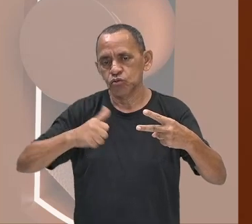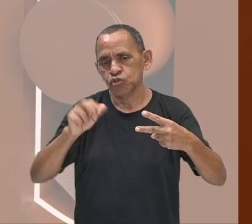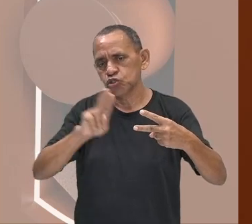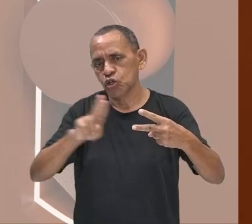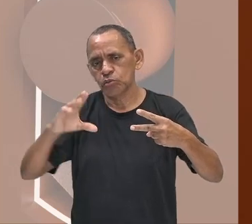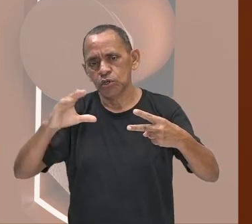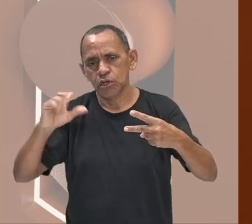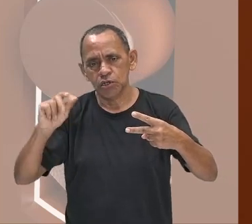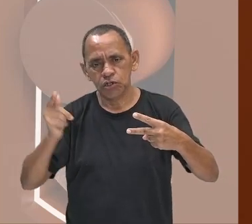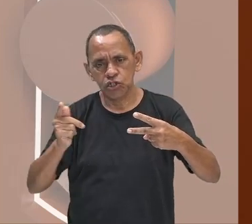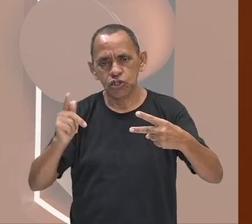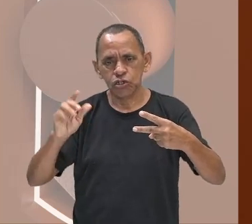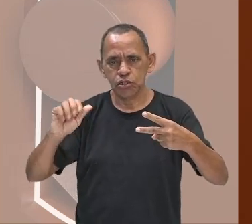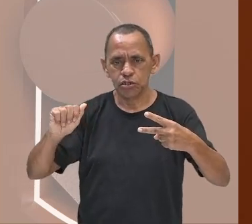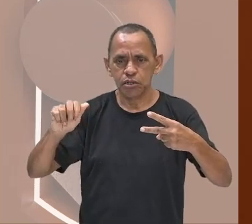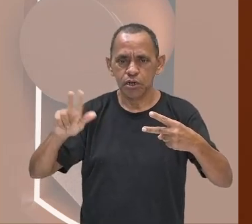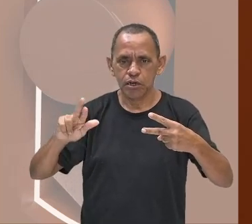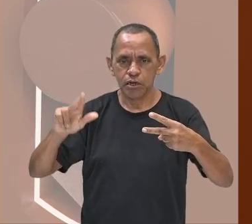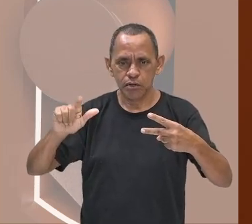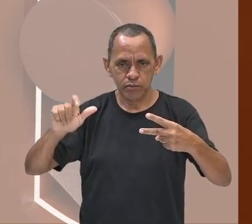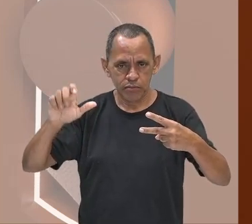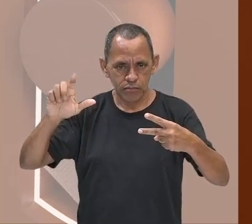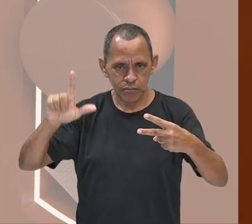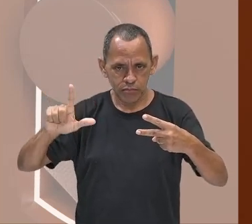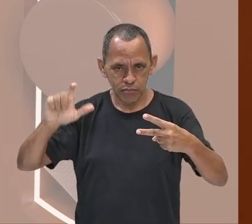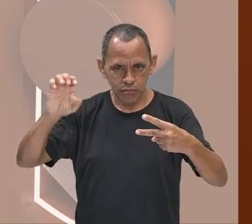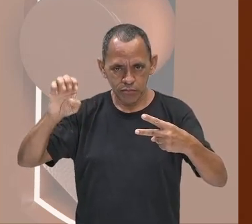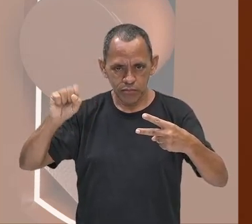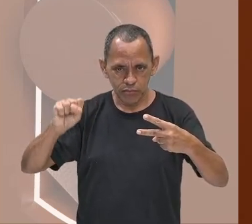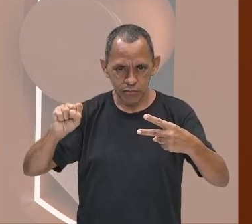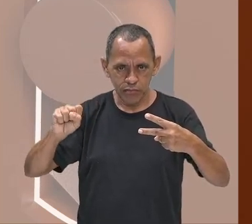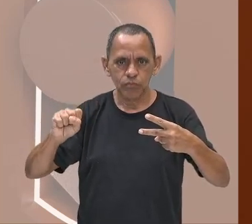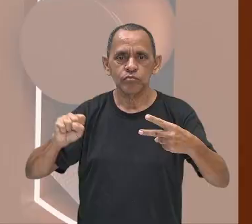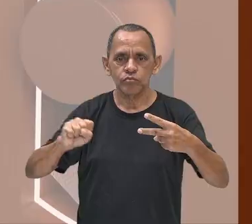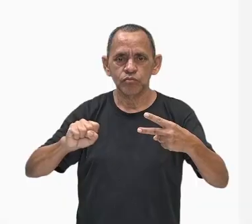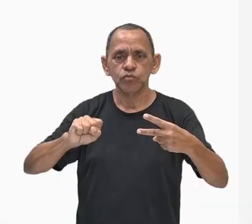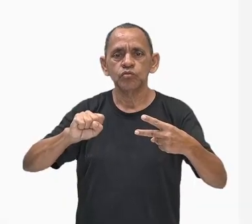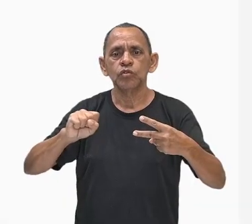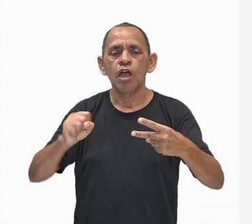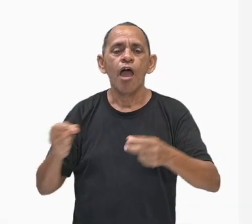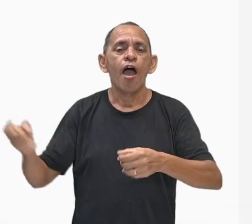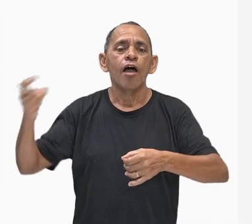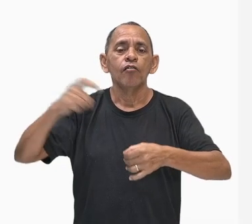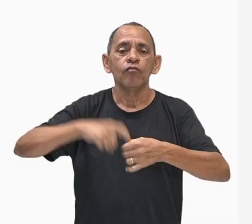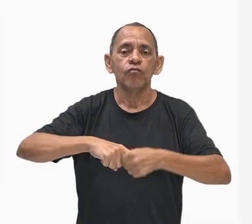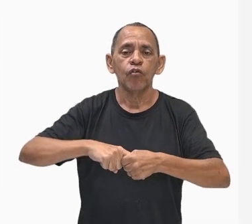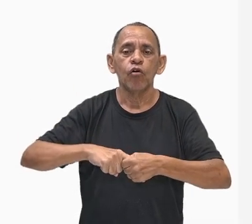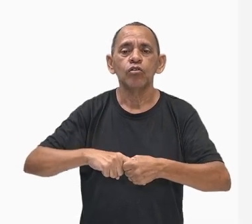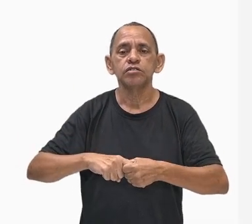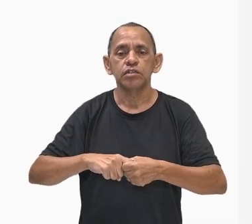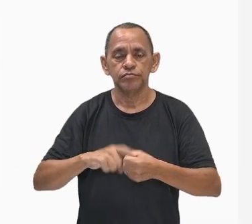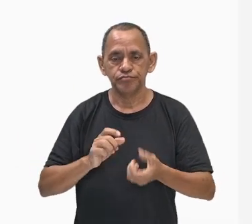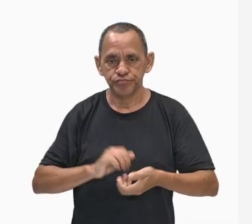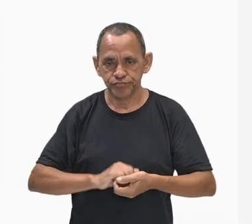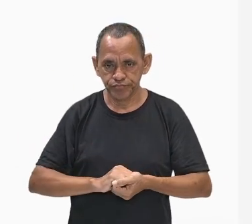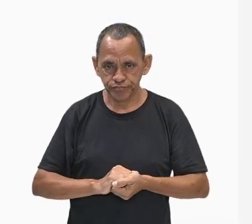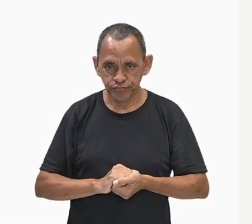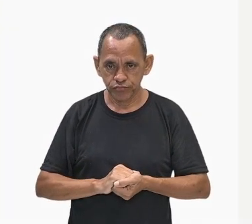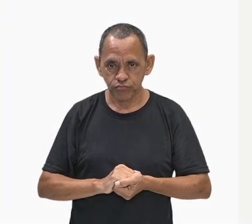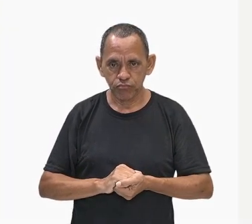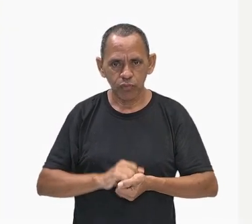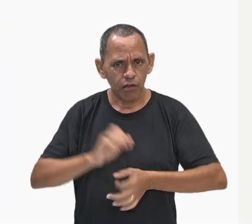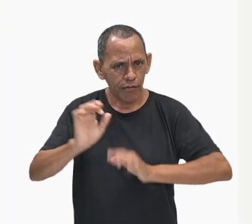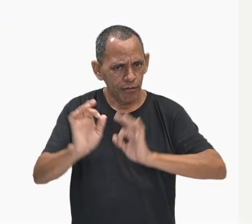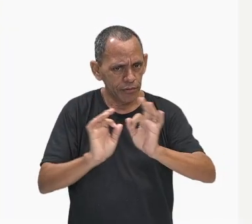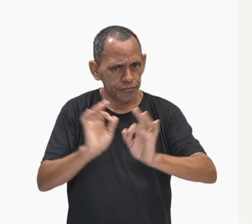então conhecer um pouquinho sobre esse momento, a restituição da dinastia Stuart. Vamos lá, galera. Restauração dos